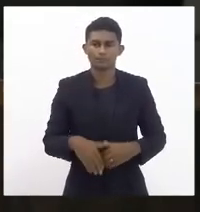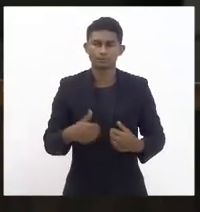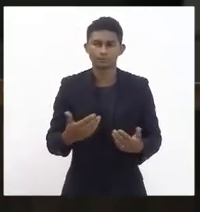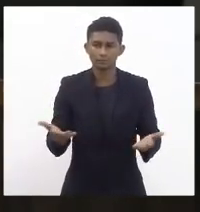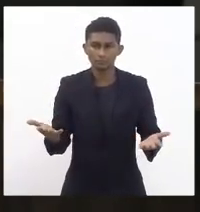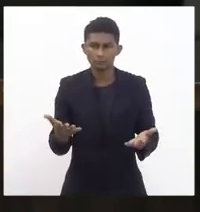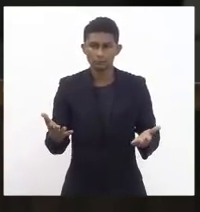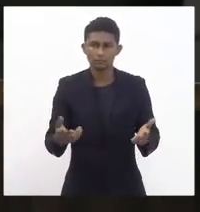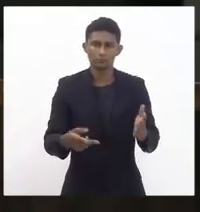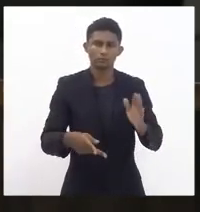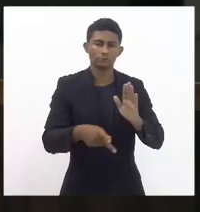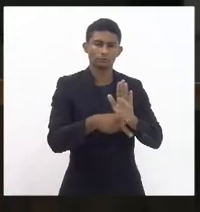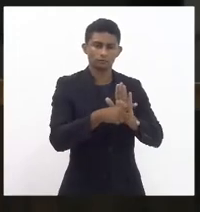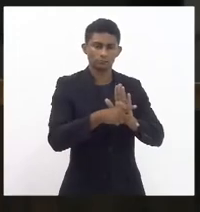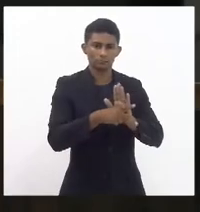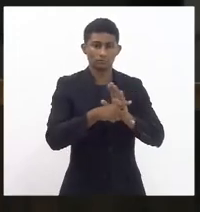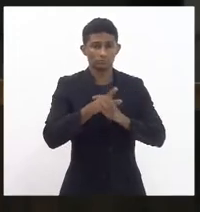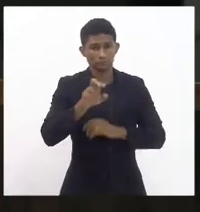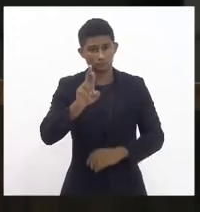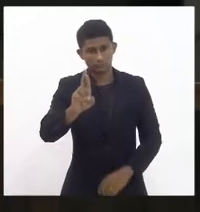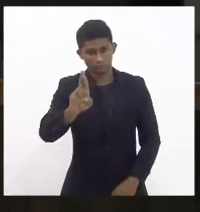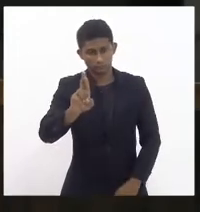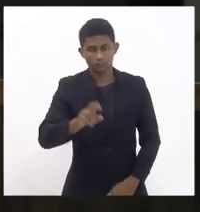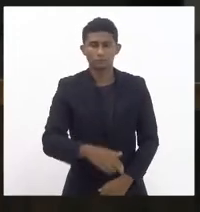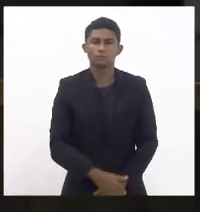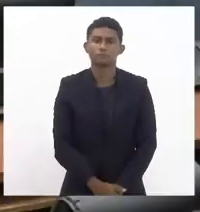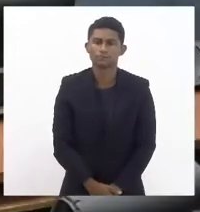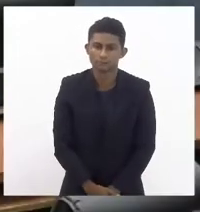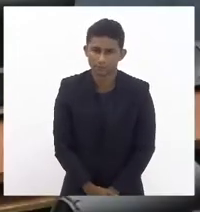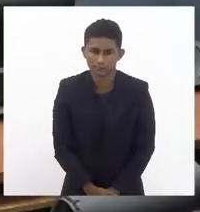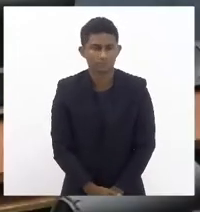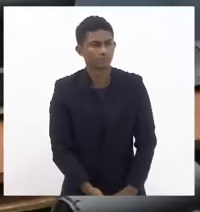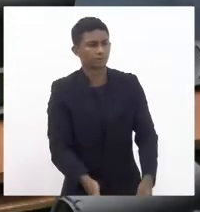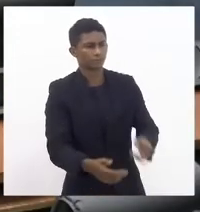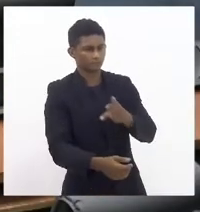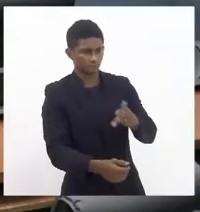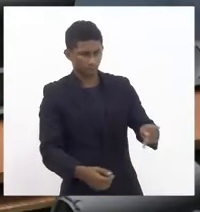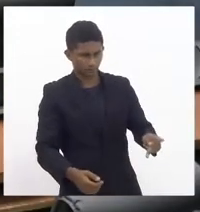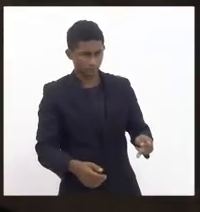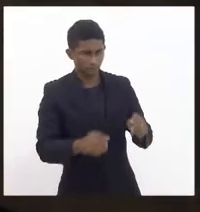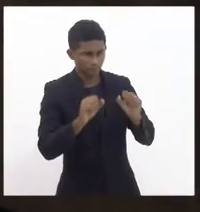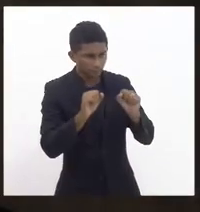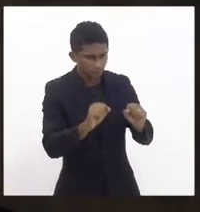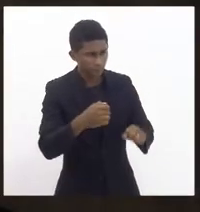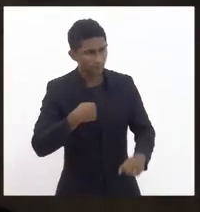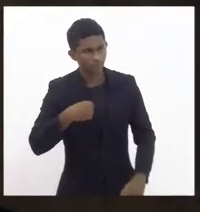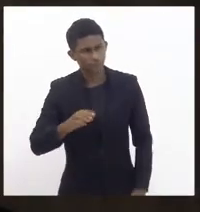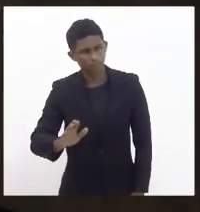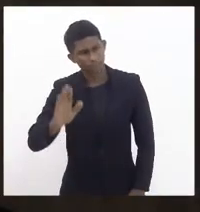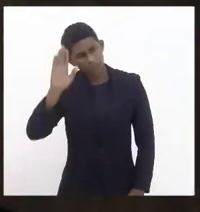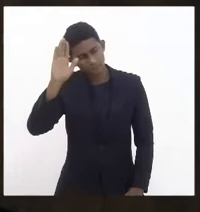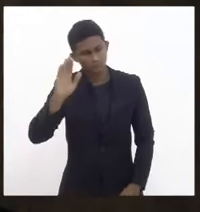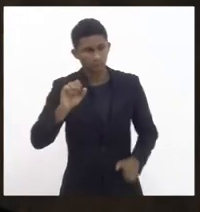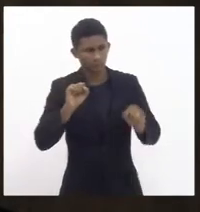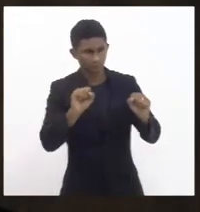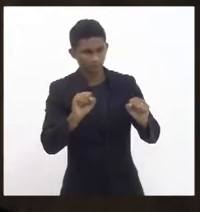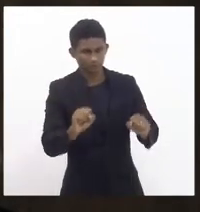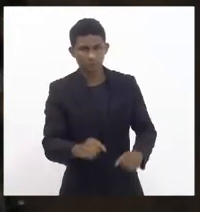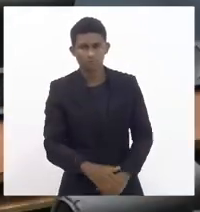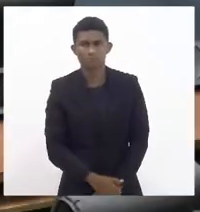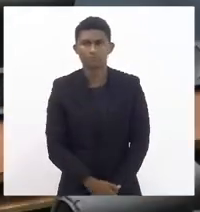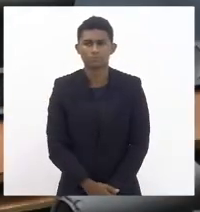Aos Pé R Presidente afinal se eu poderia me permitir uma questão de ordem por favor